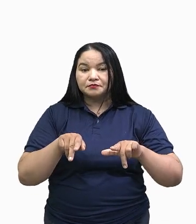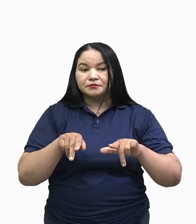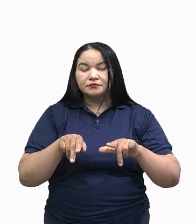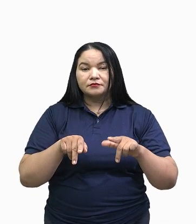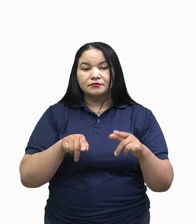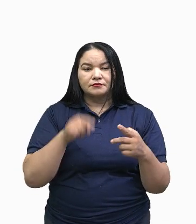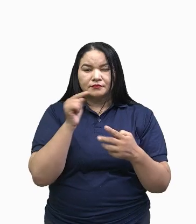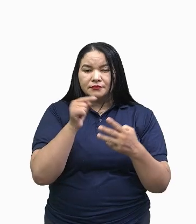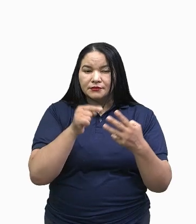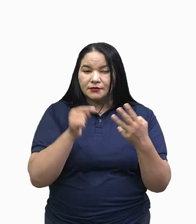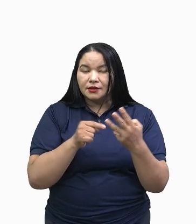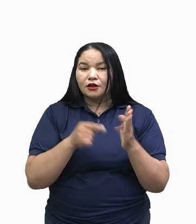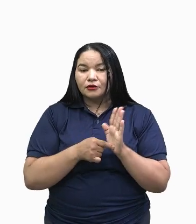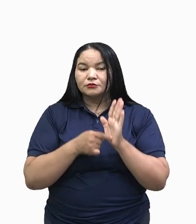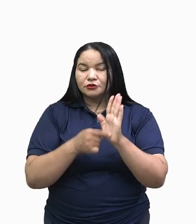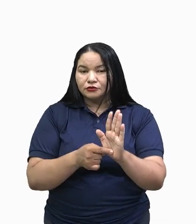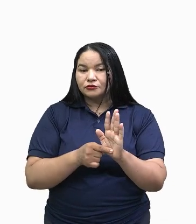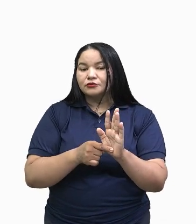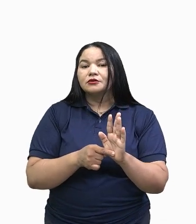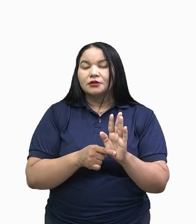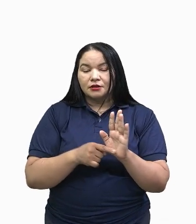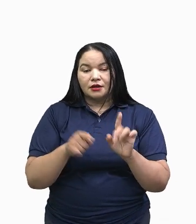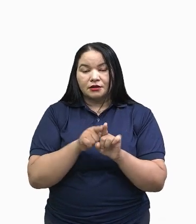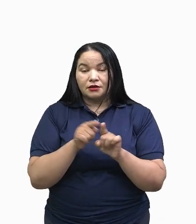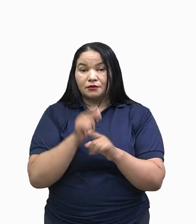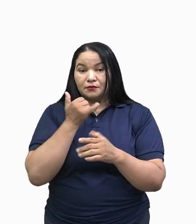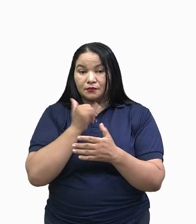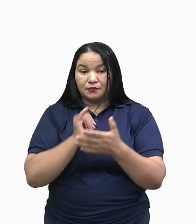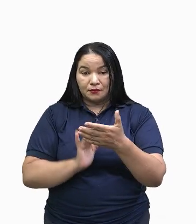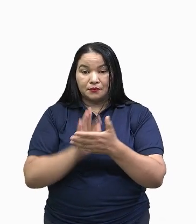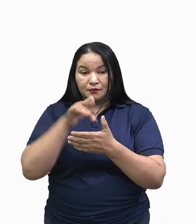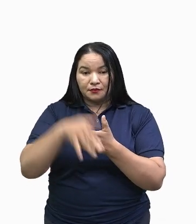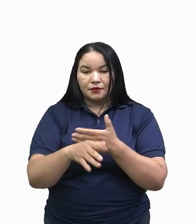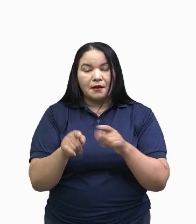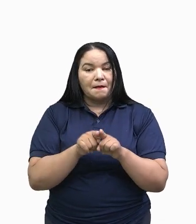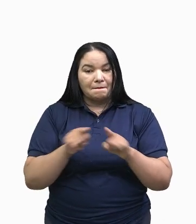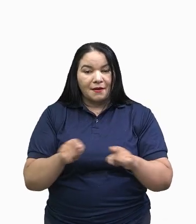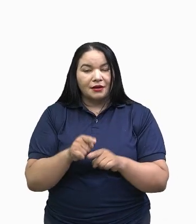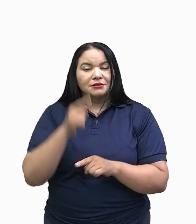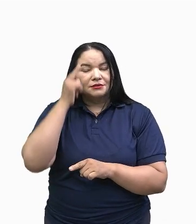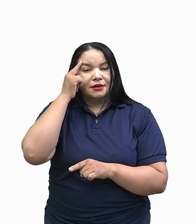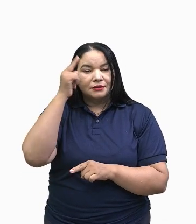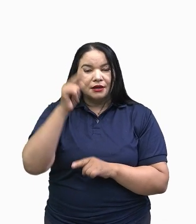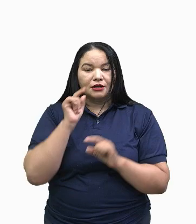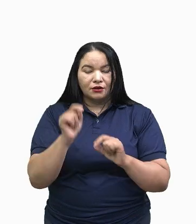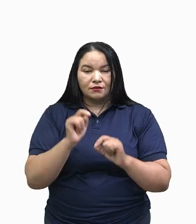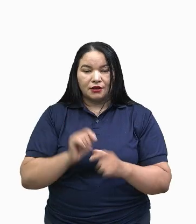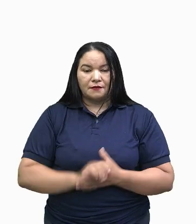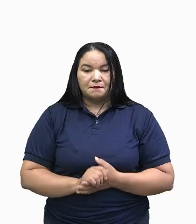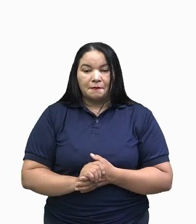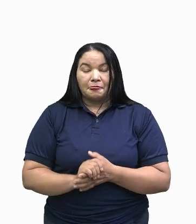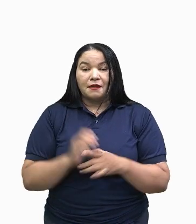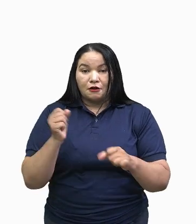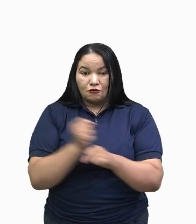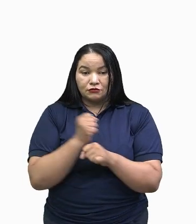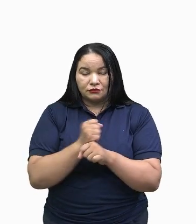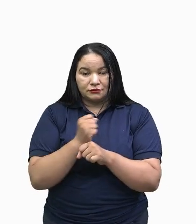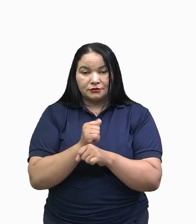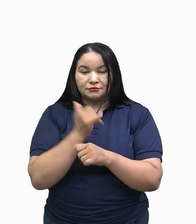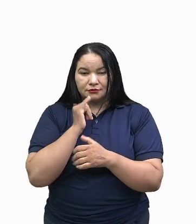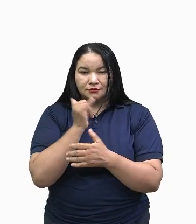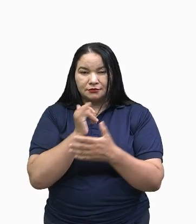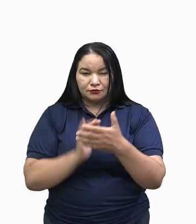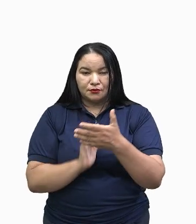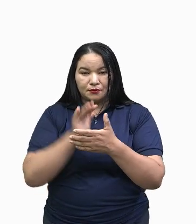gente já apresentou várias aqui para vocês, né? Mas a ideia é que a construção de uma hidrelétrica, né,